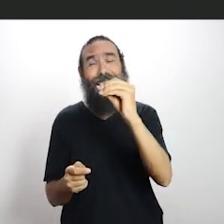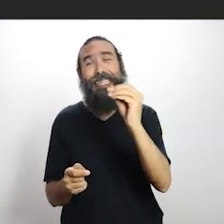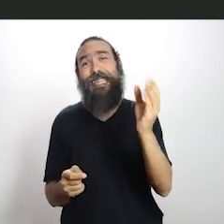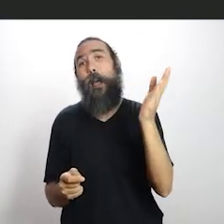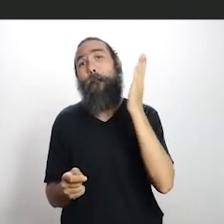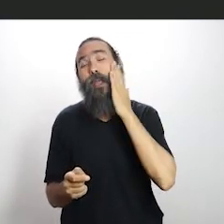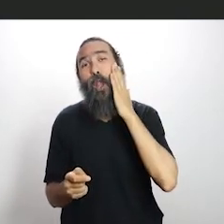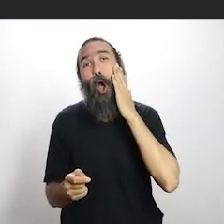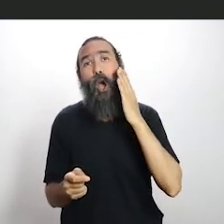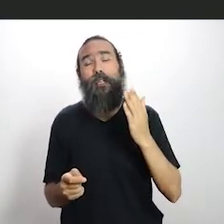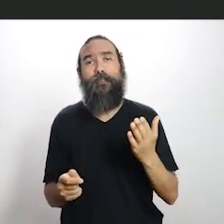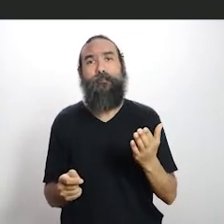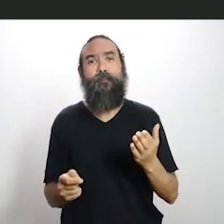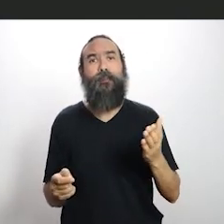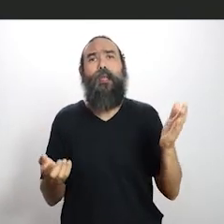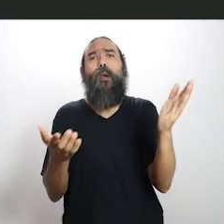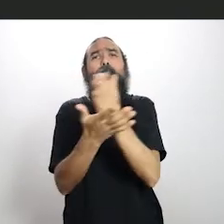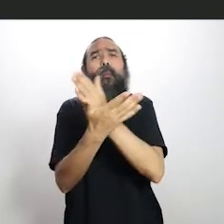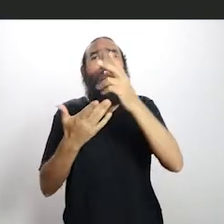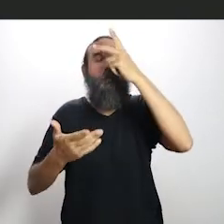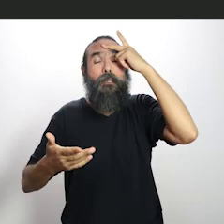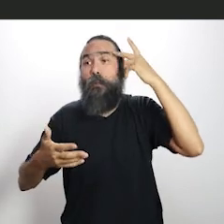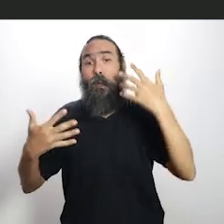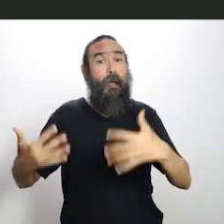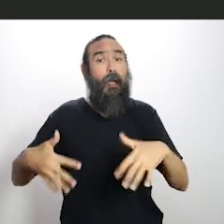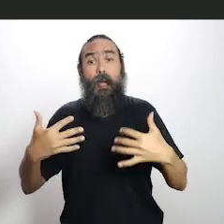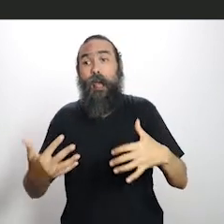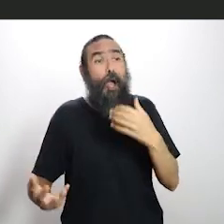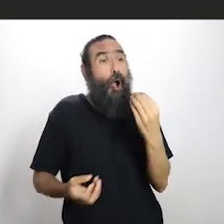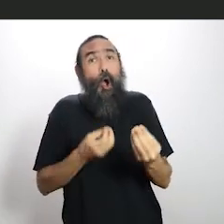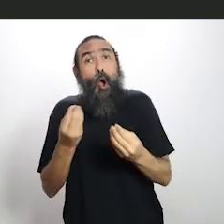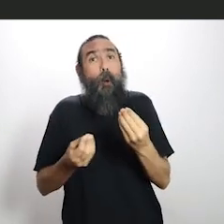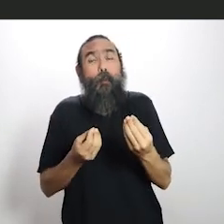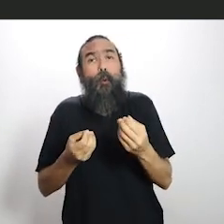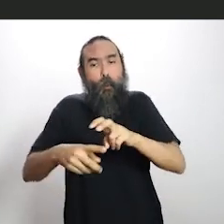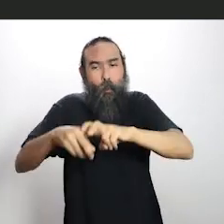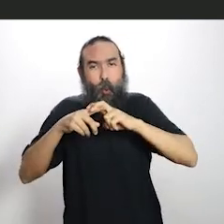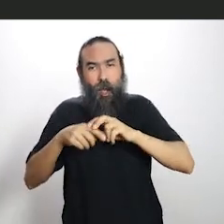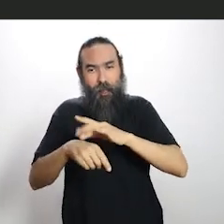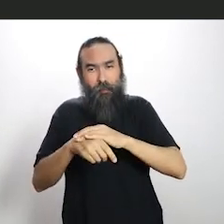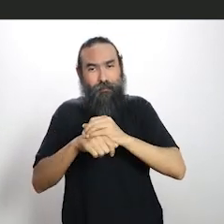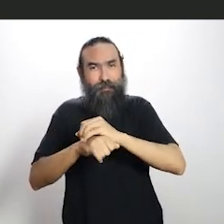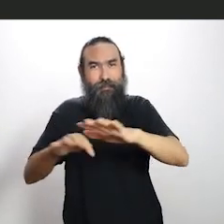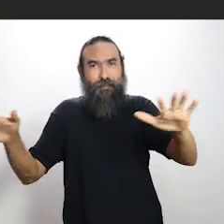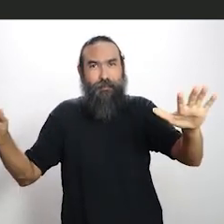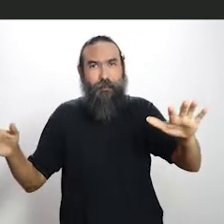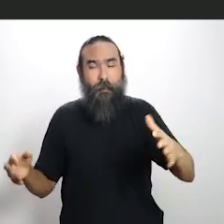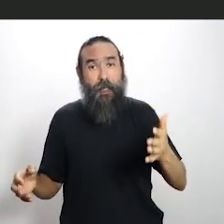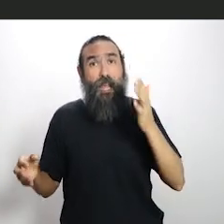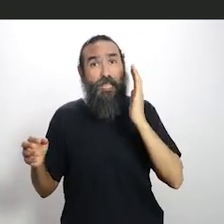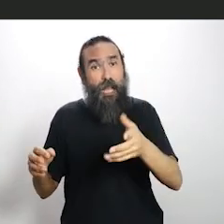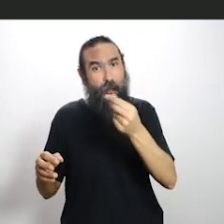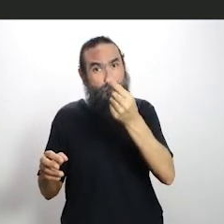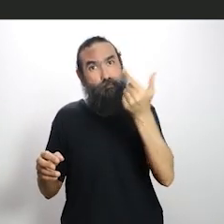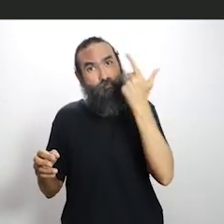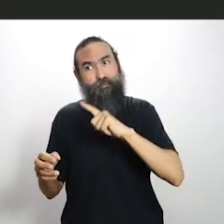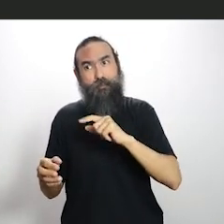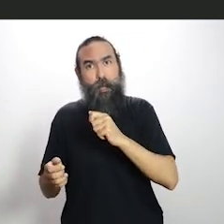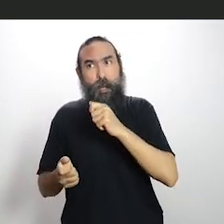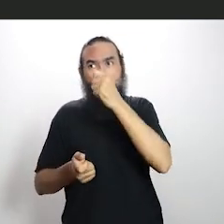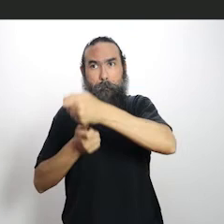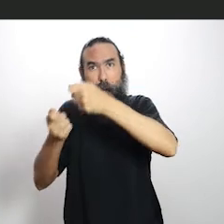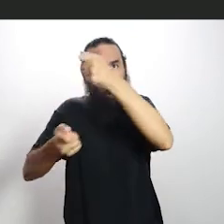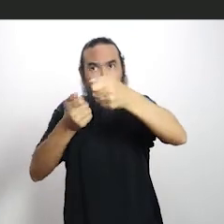documentação naquele momento mas esses 25 milhões nós temos quase mais de 4 milhões 4 milhões